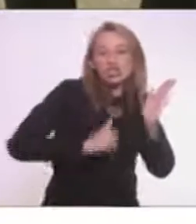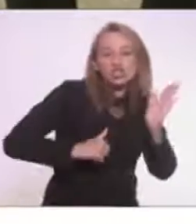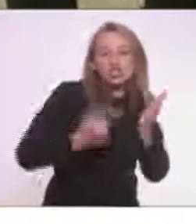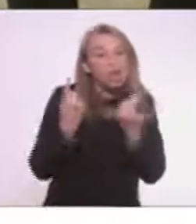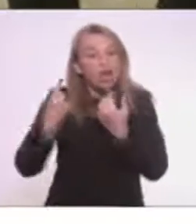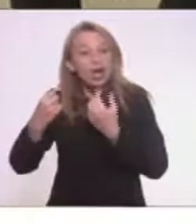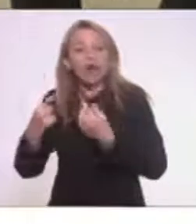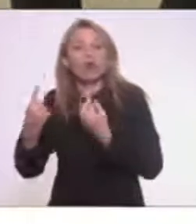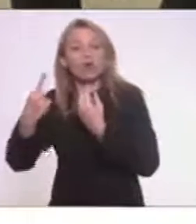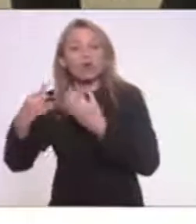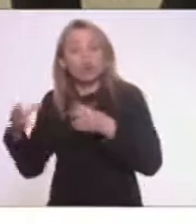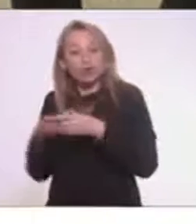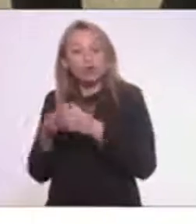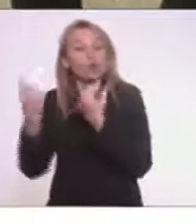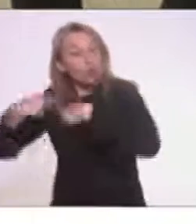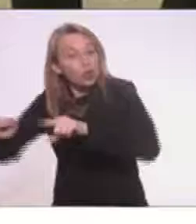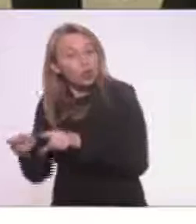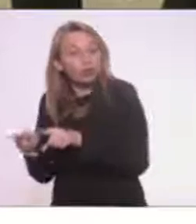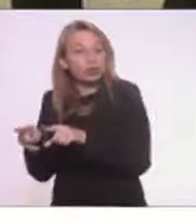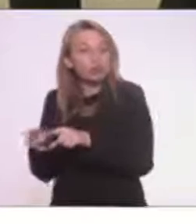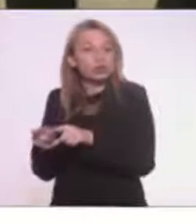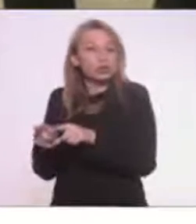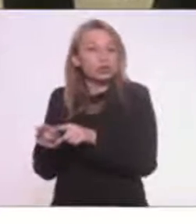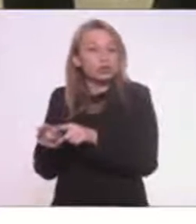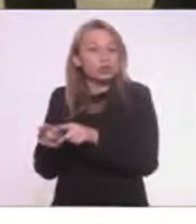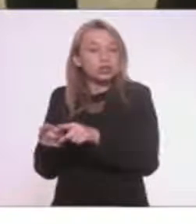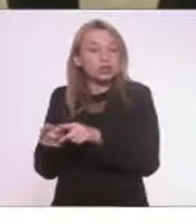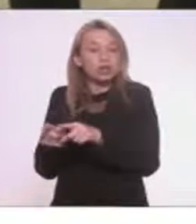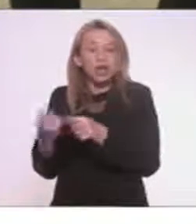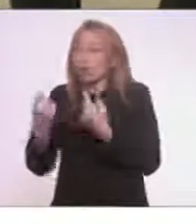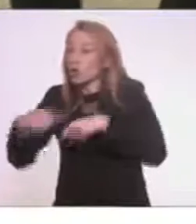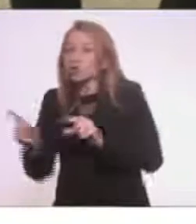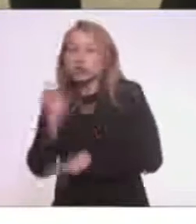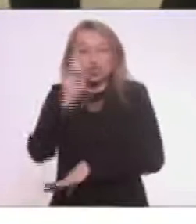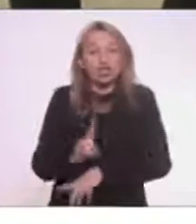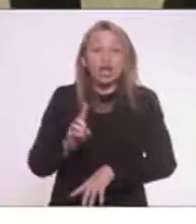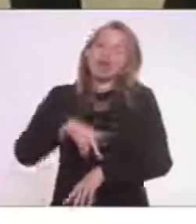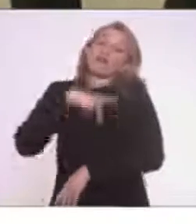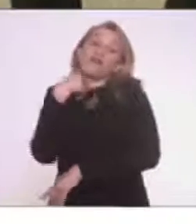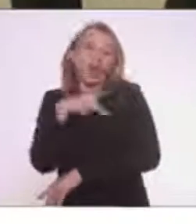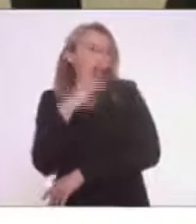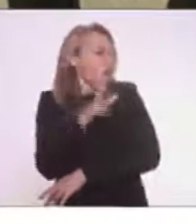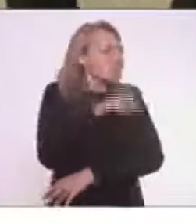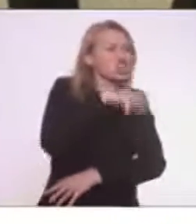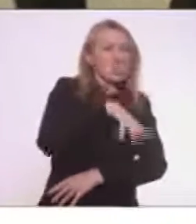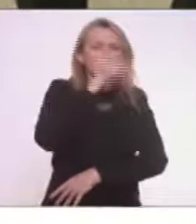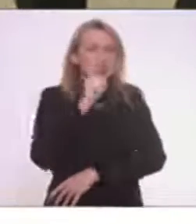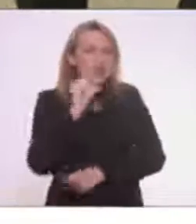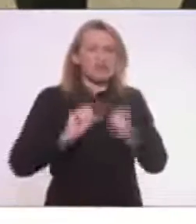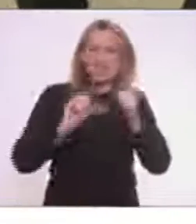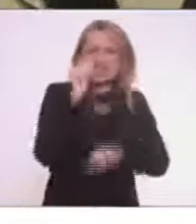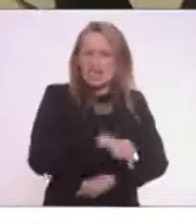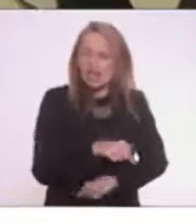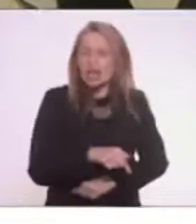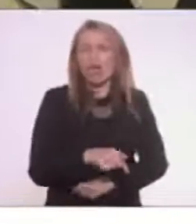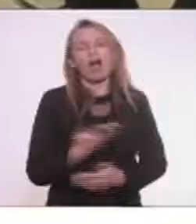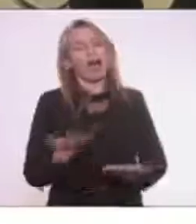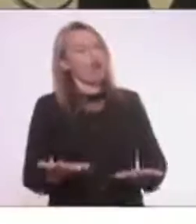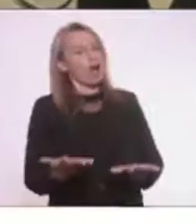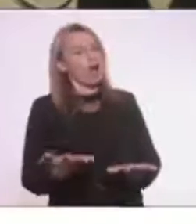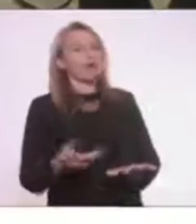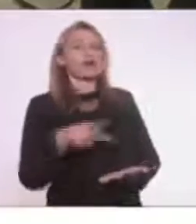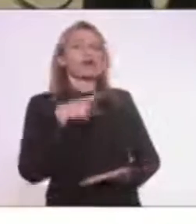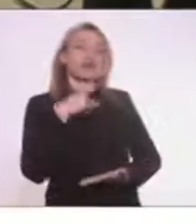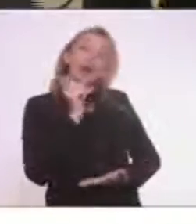oposição, que está fazendo obstrução do direito. Então, dizer que nunca foi feito isso aqui, Vossa Excelência está faltando